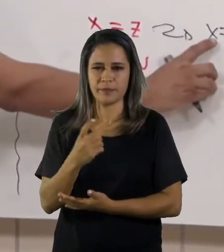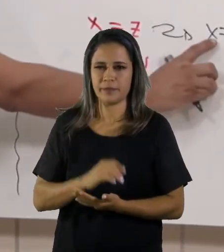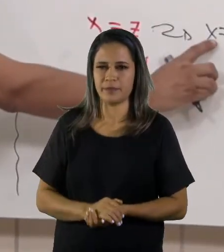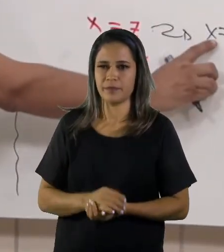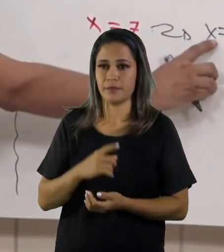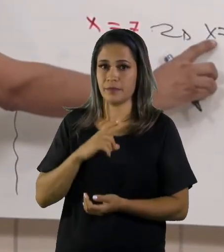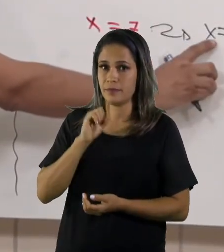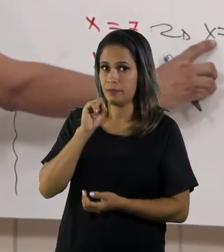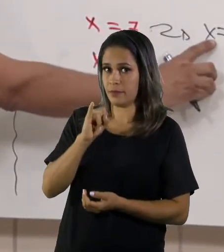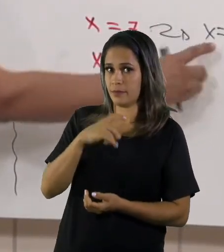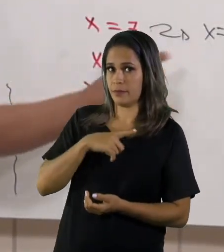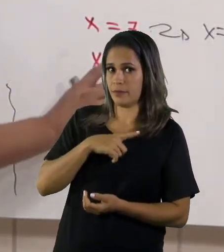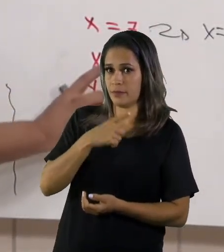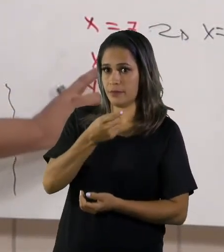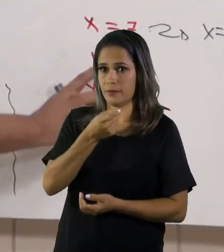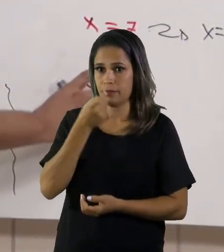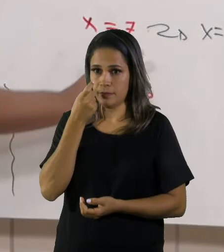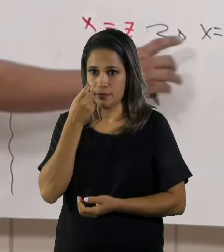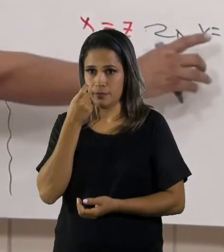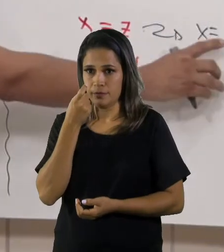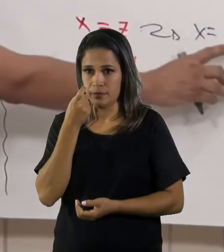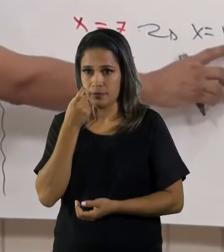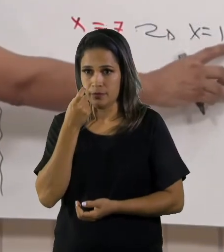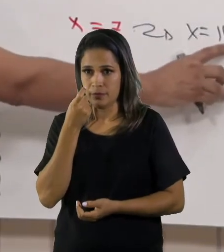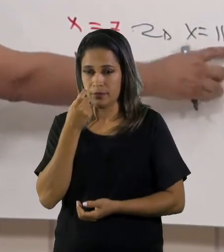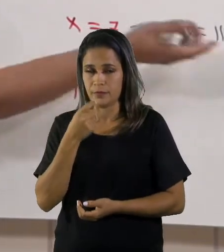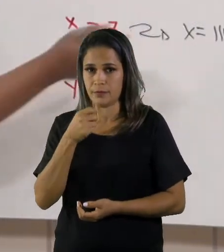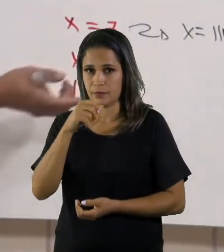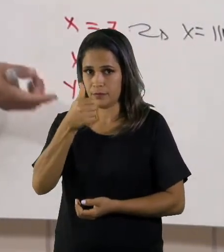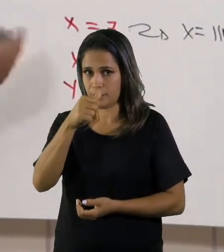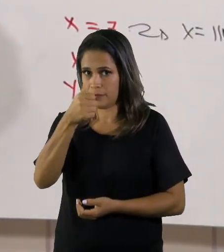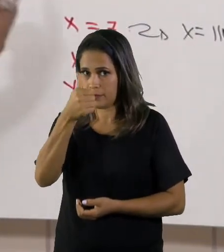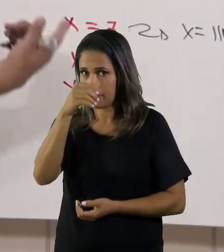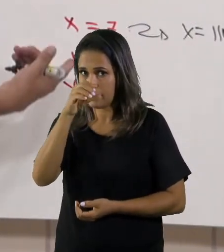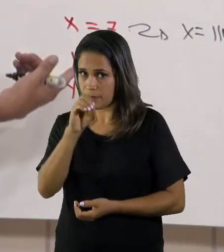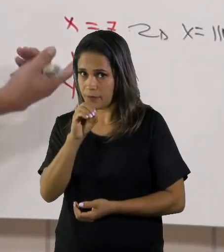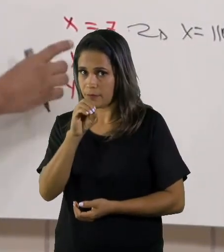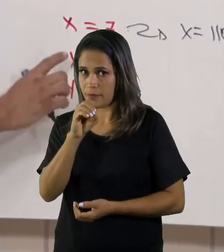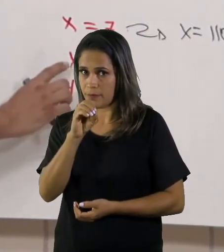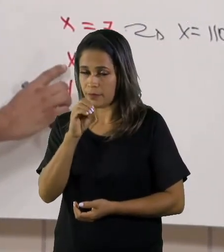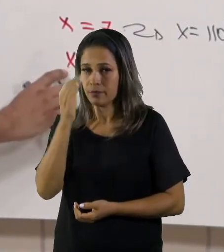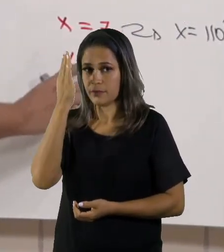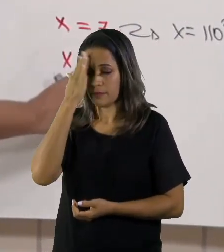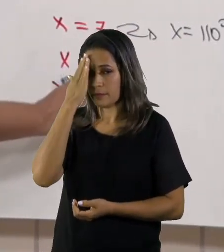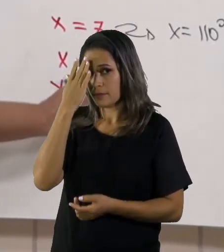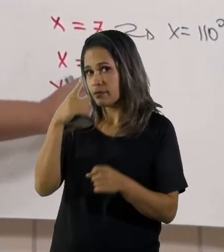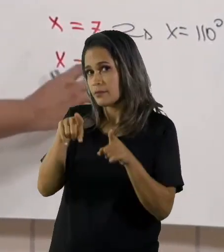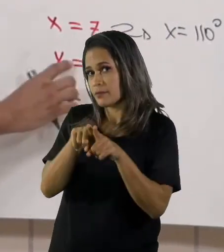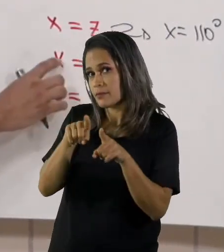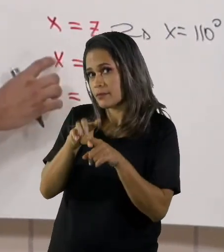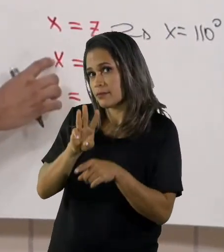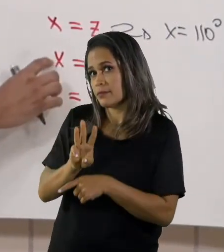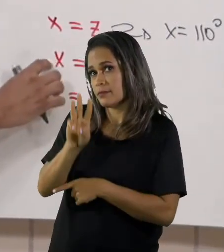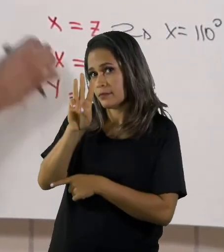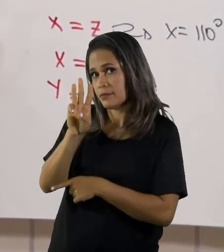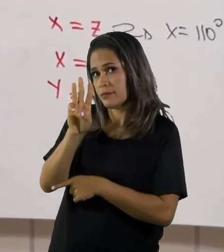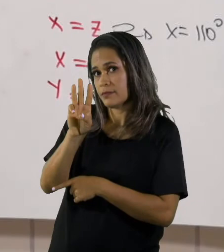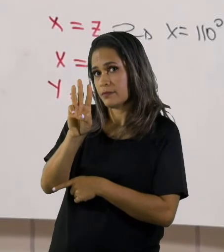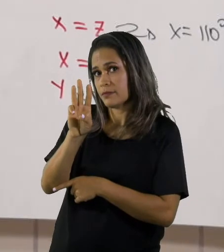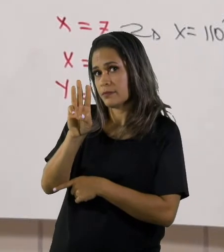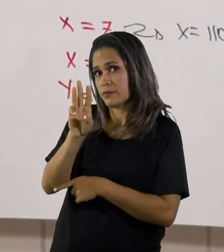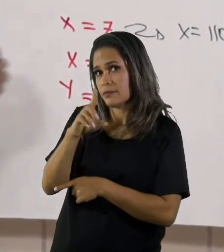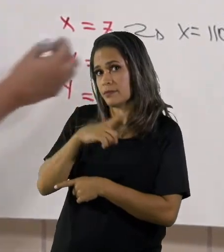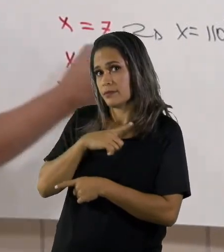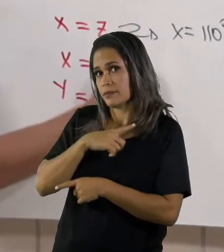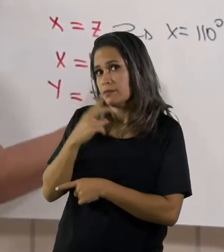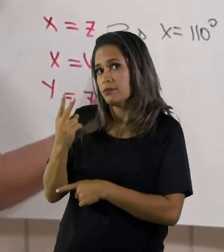tenho X valendo 110 e já sei também que o meu W tem o mesmo